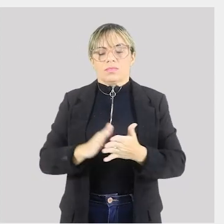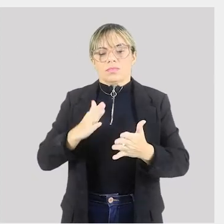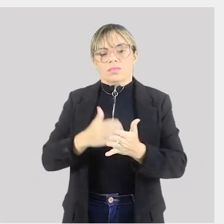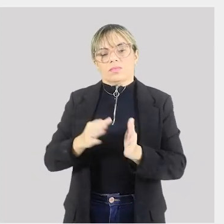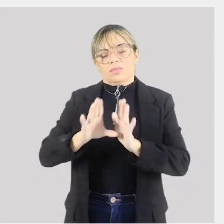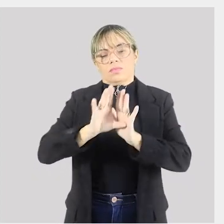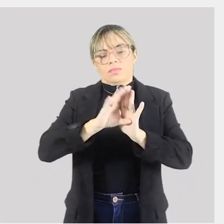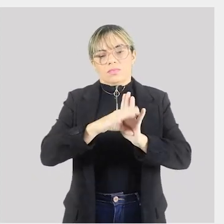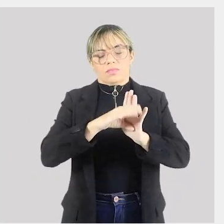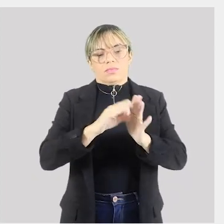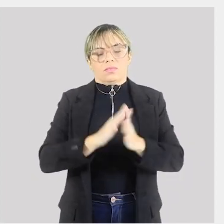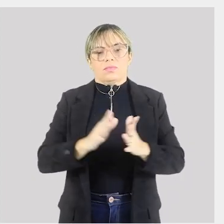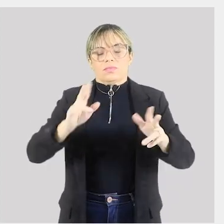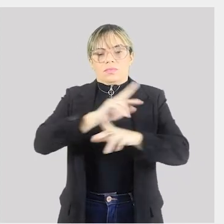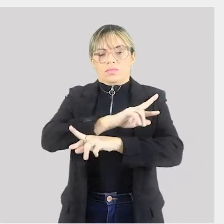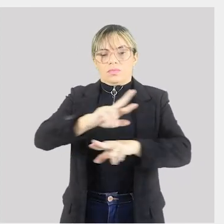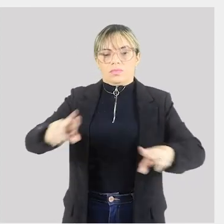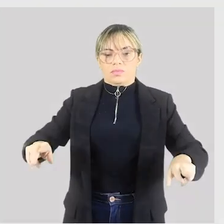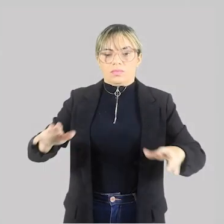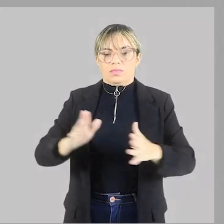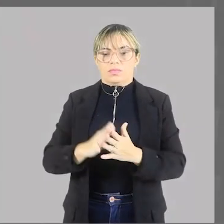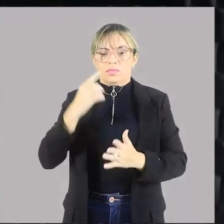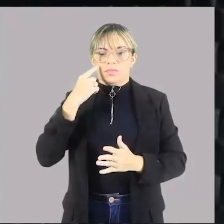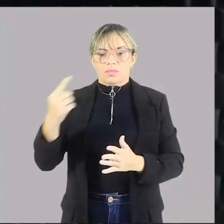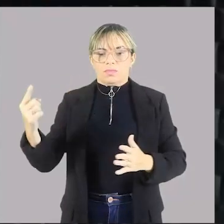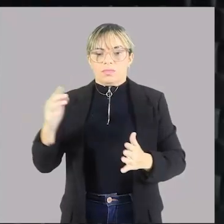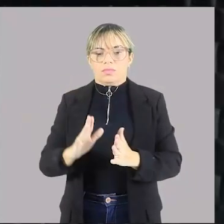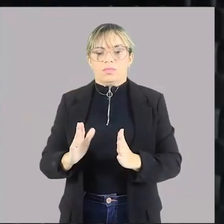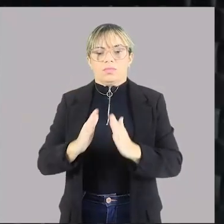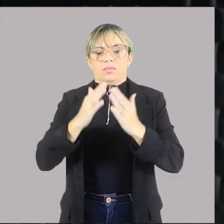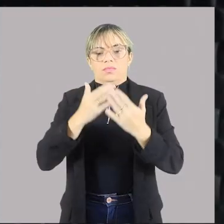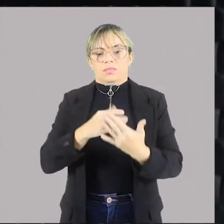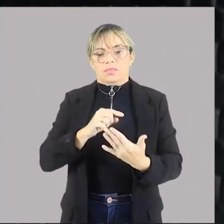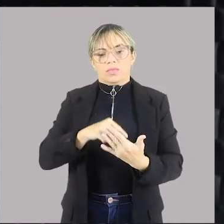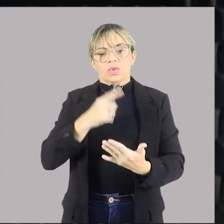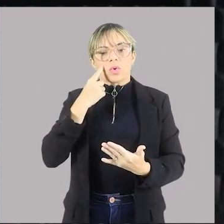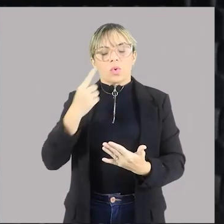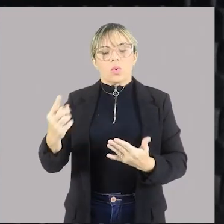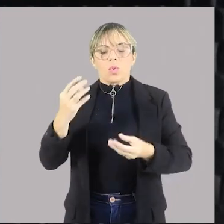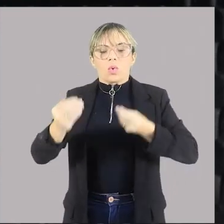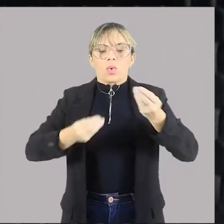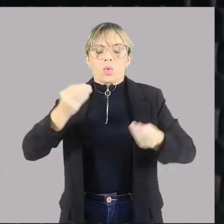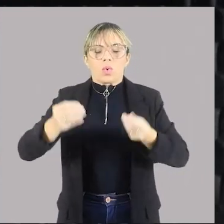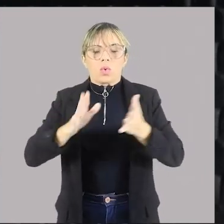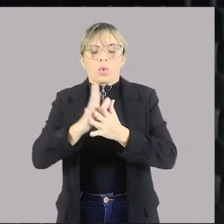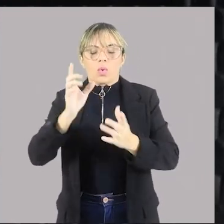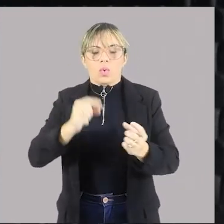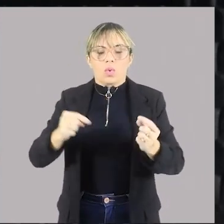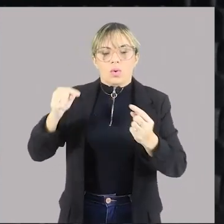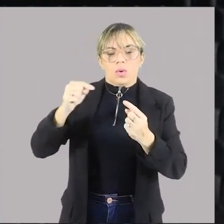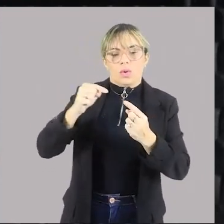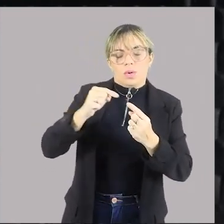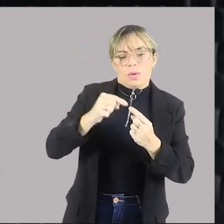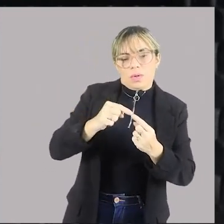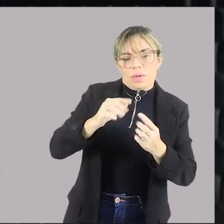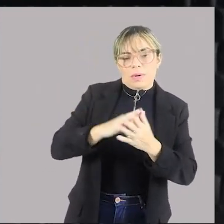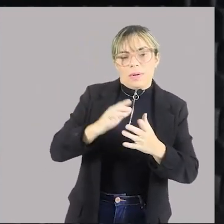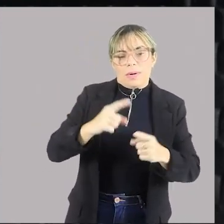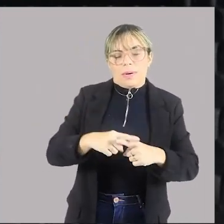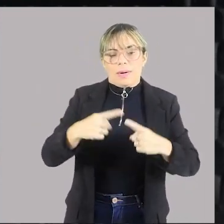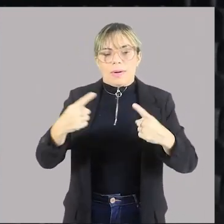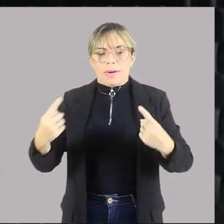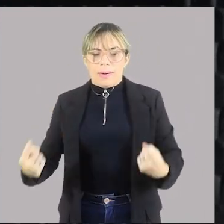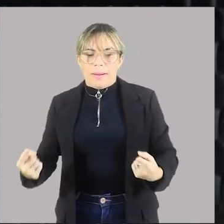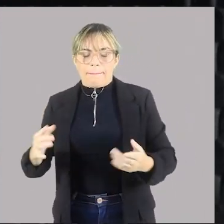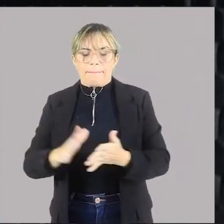conceitualmente através de várias escolas. Essas escolas, elas alcançam os seus objetivos, no entanto, muitas delas